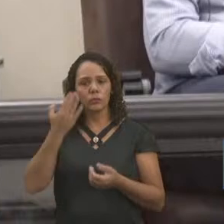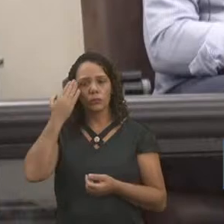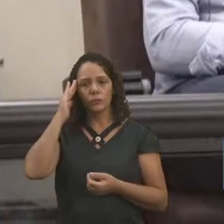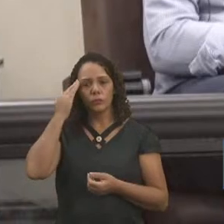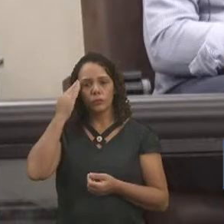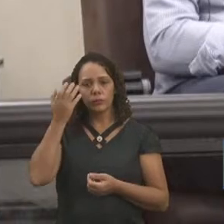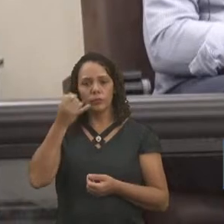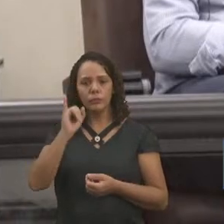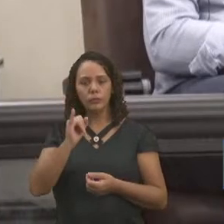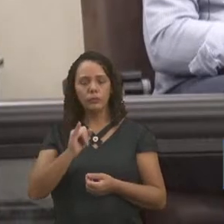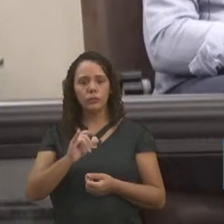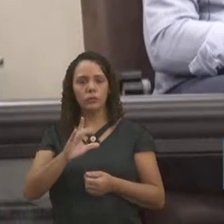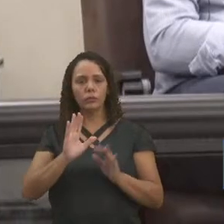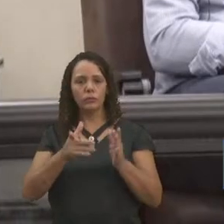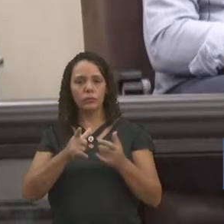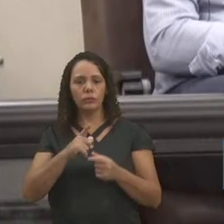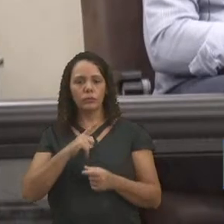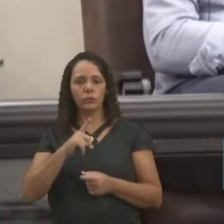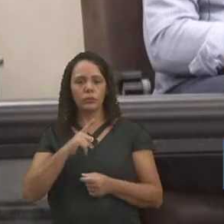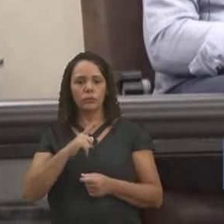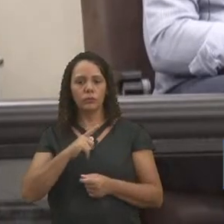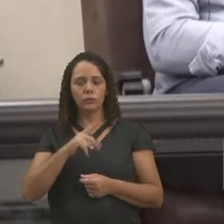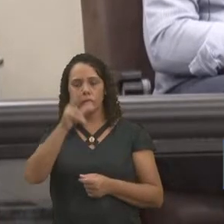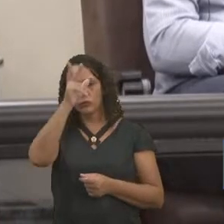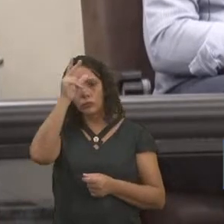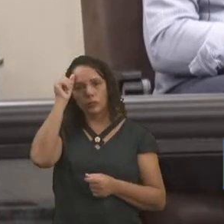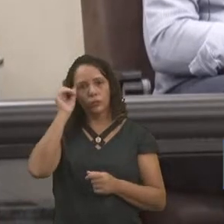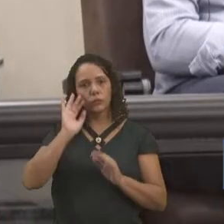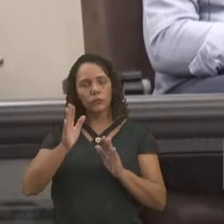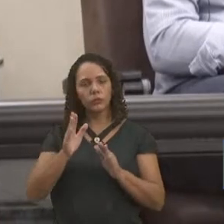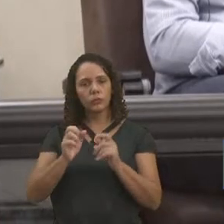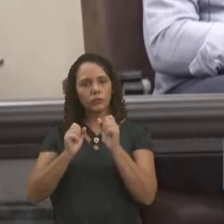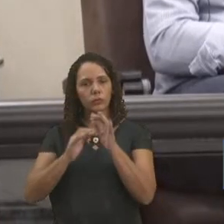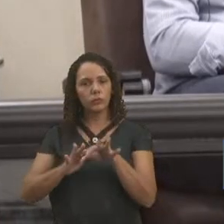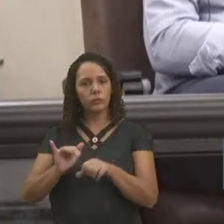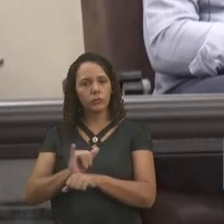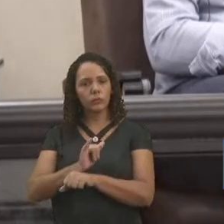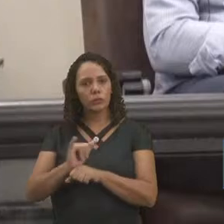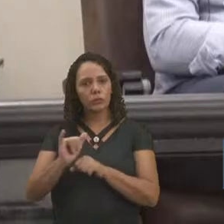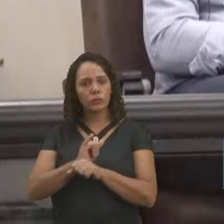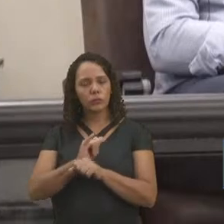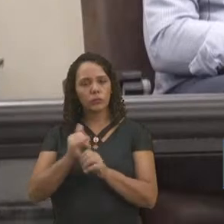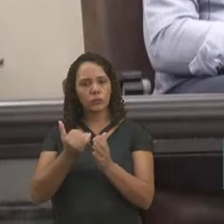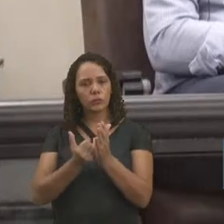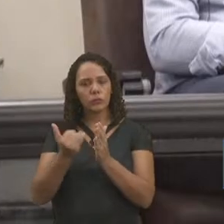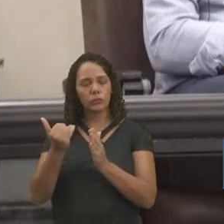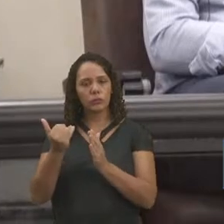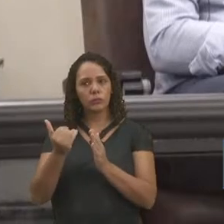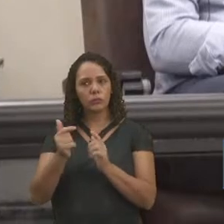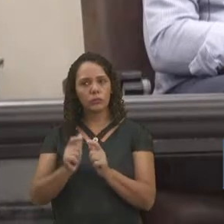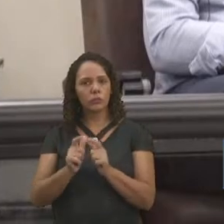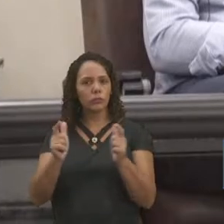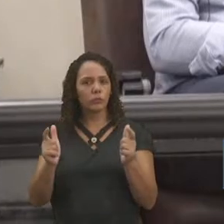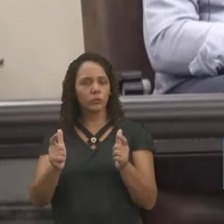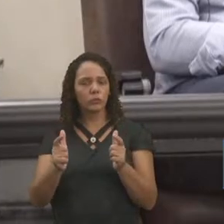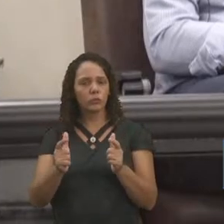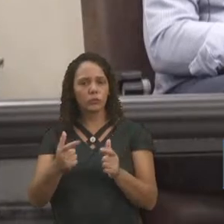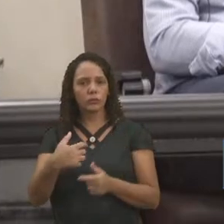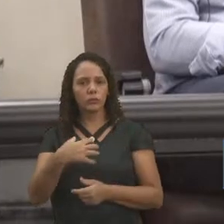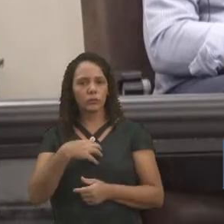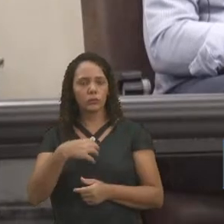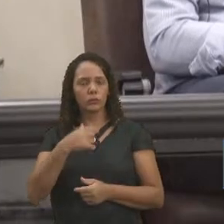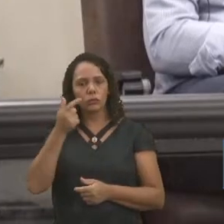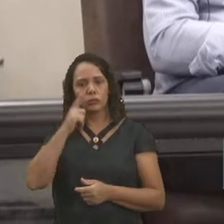saber se já tem se a prefeitura está pensando em alguma forma de aumentar essa eficiência política para que consiga